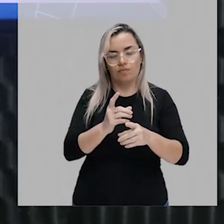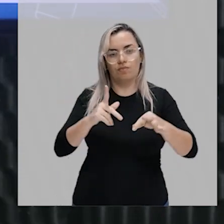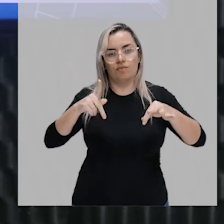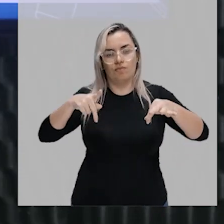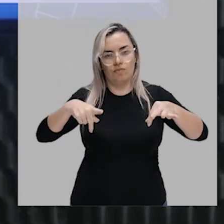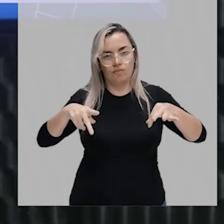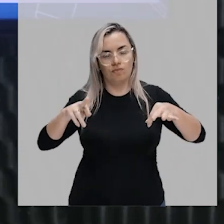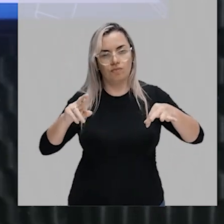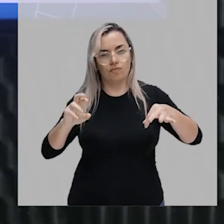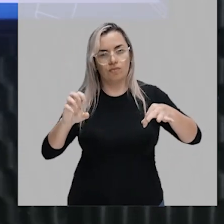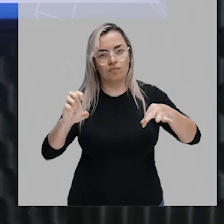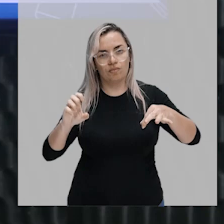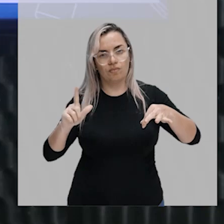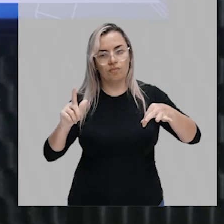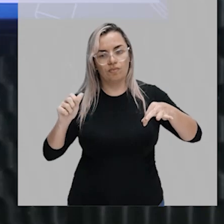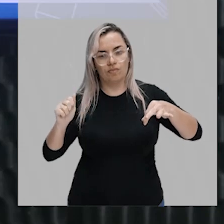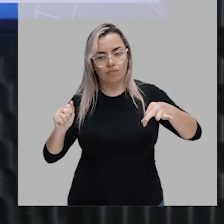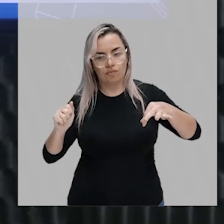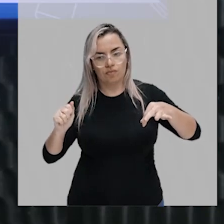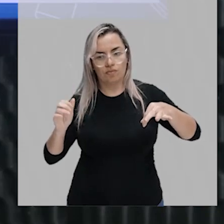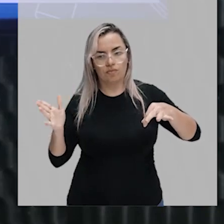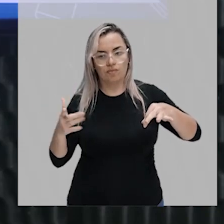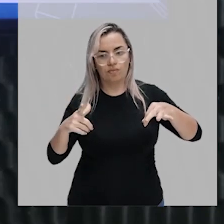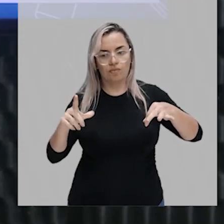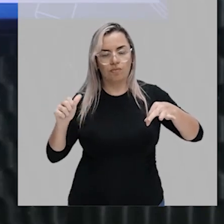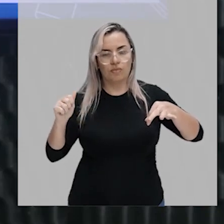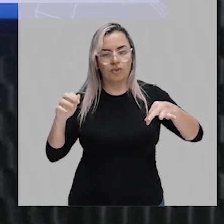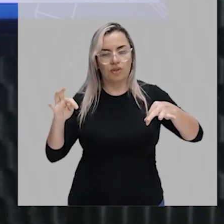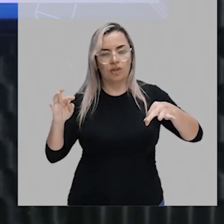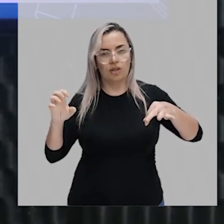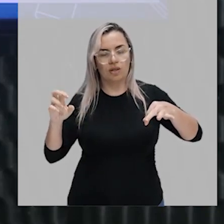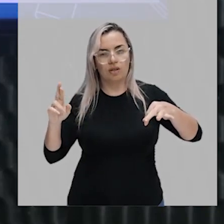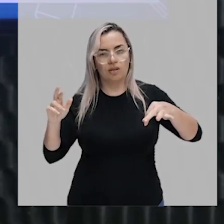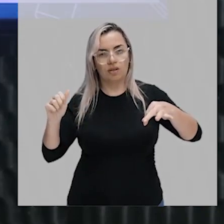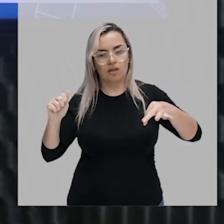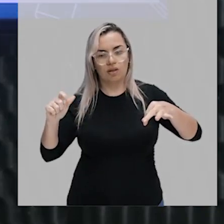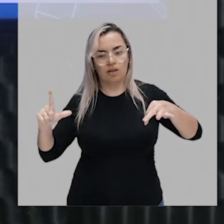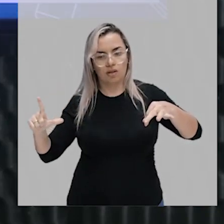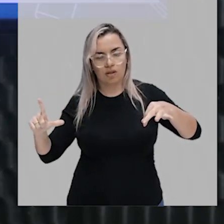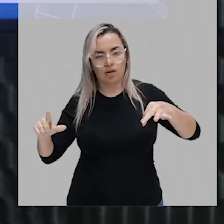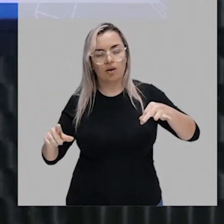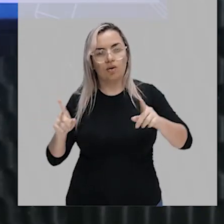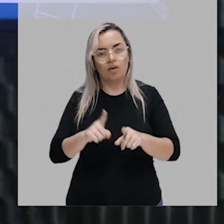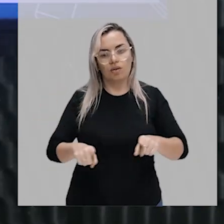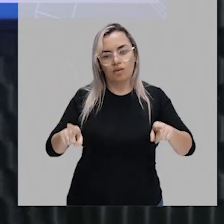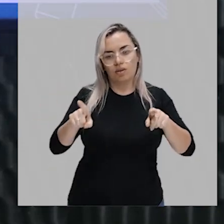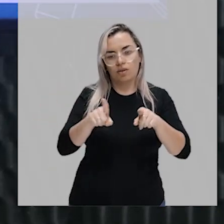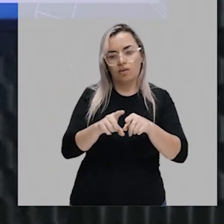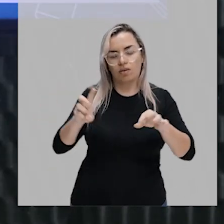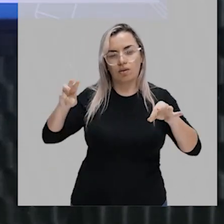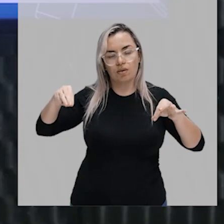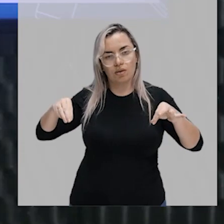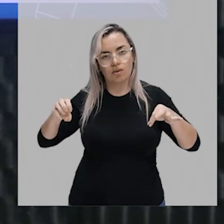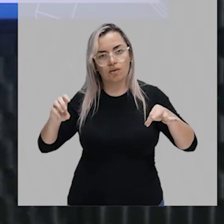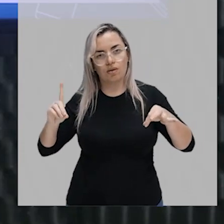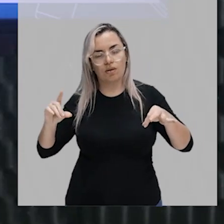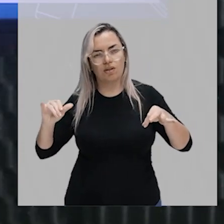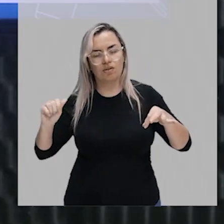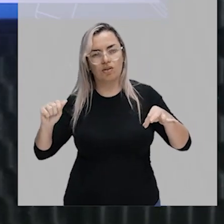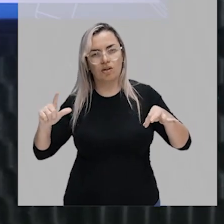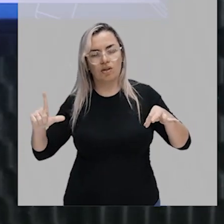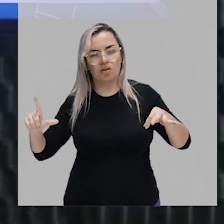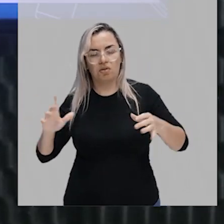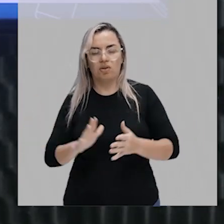lateral, que é essa preguinha aqui, ó, tá? E aqui tem a prega medial. São estruturas que não são muito faladas, tá